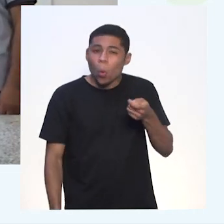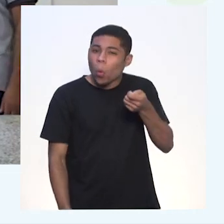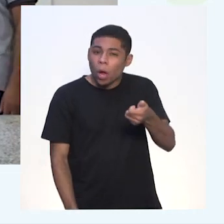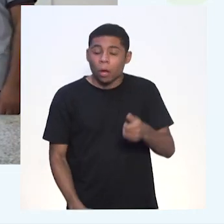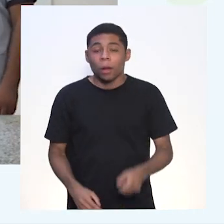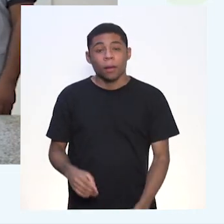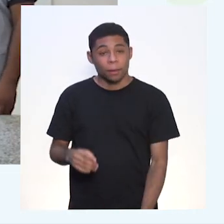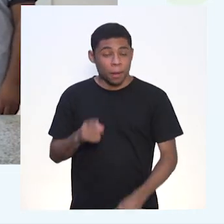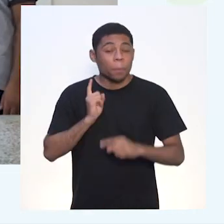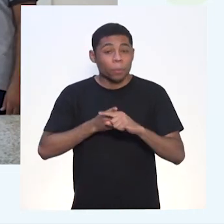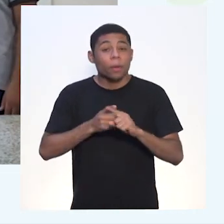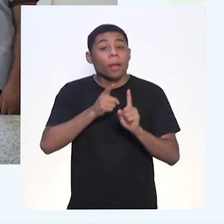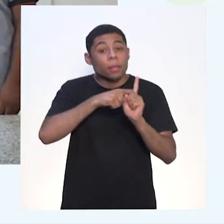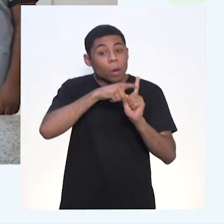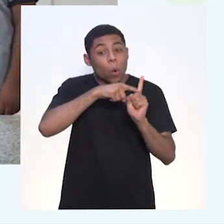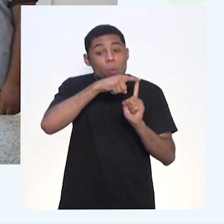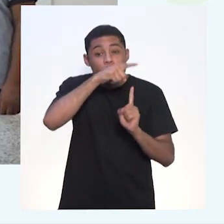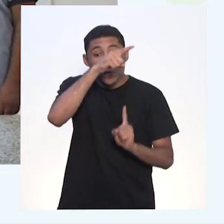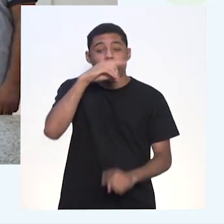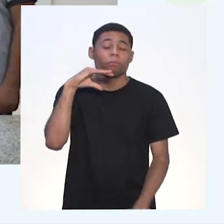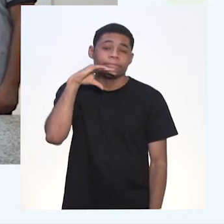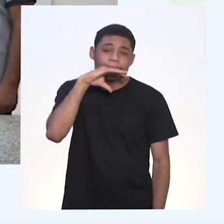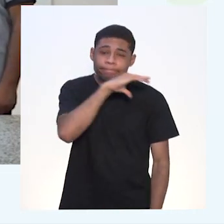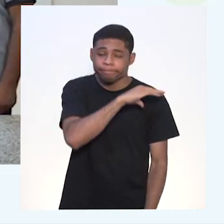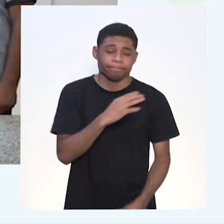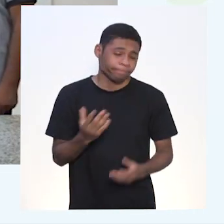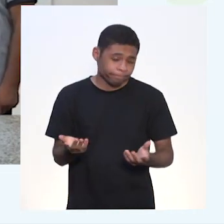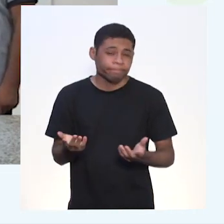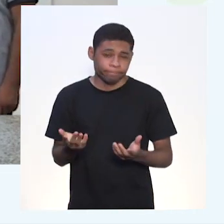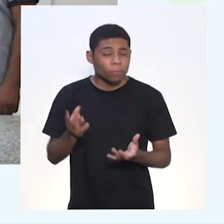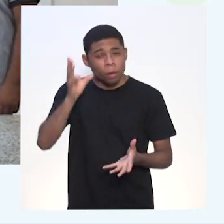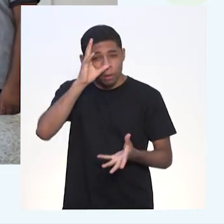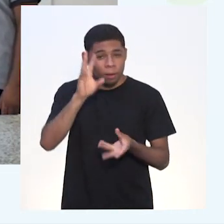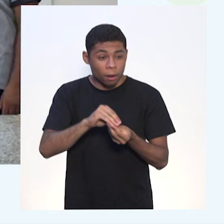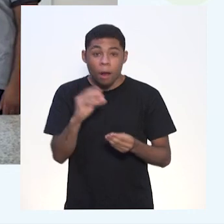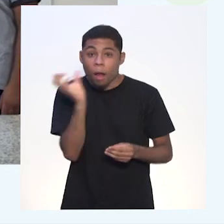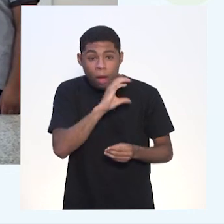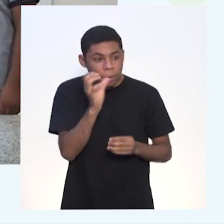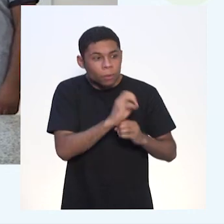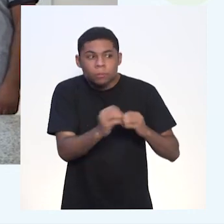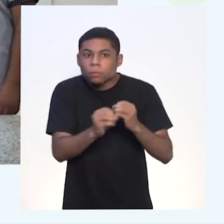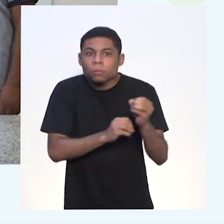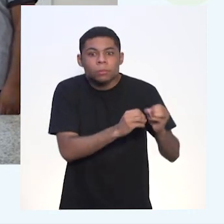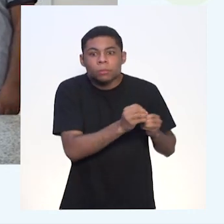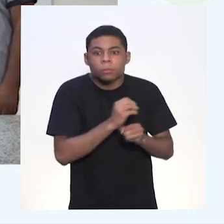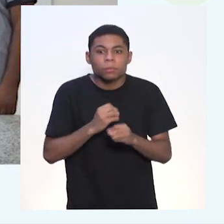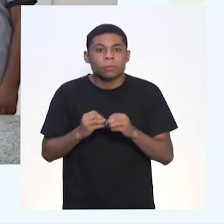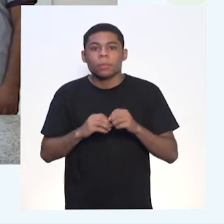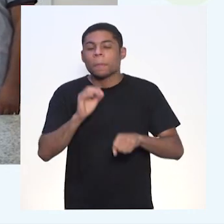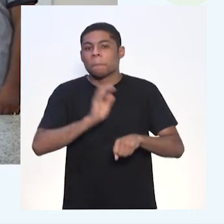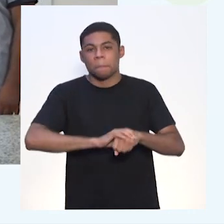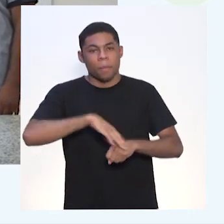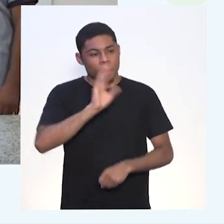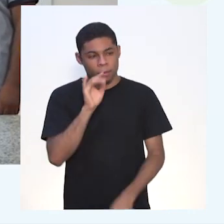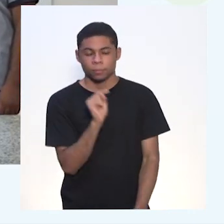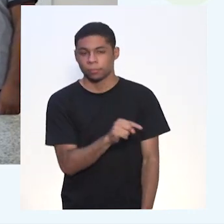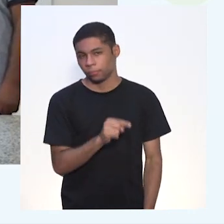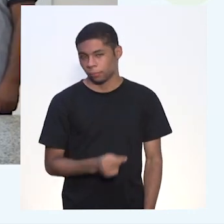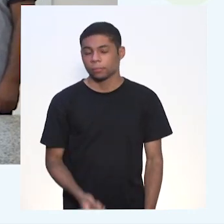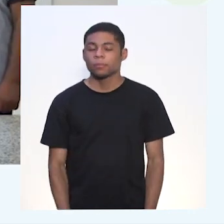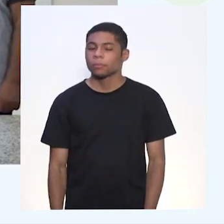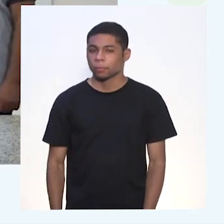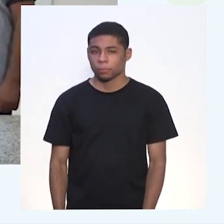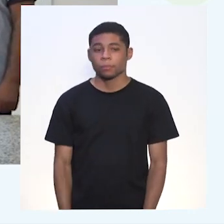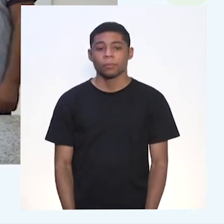mais rápida porque a temperatura ela fez com que as moléculas ficassem agitadas e a reação ela se desse num tempo